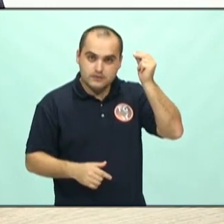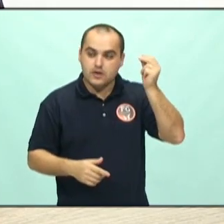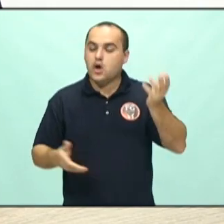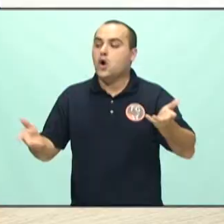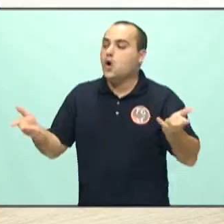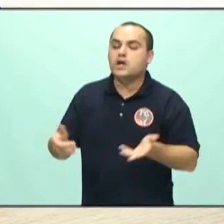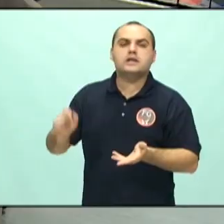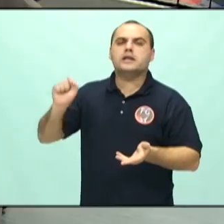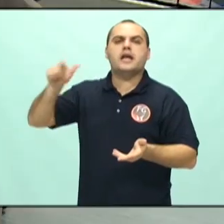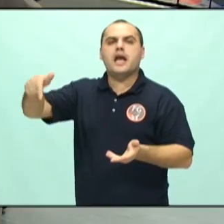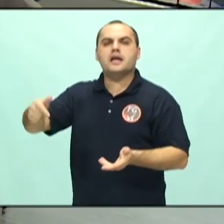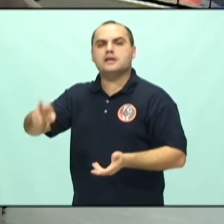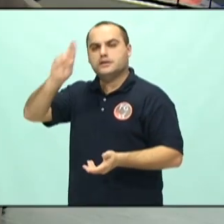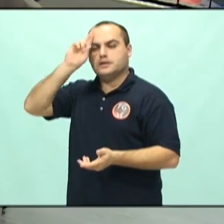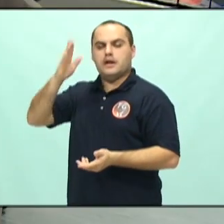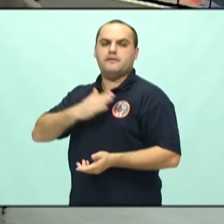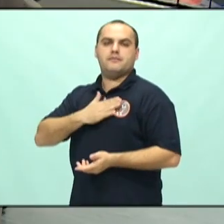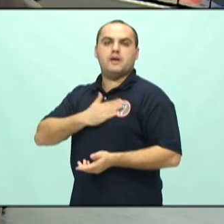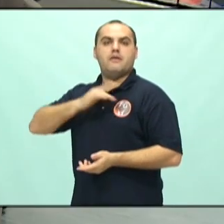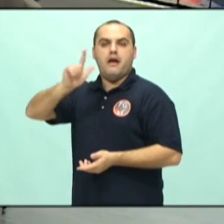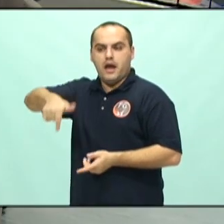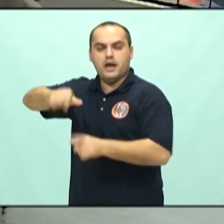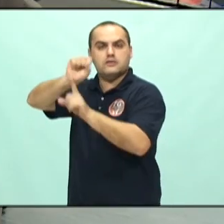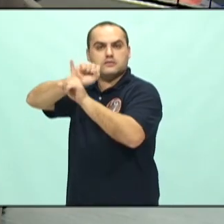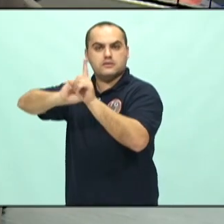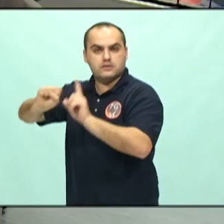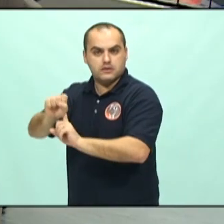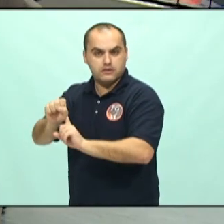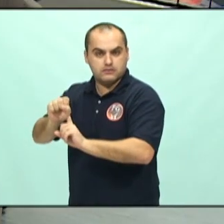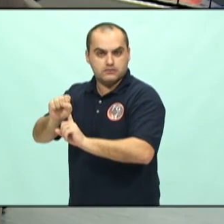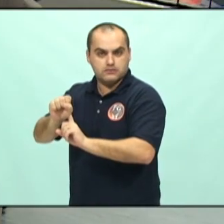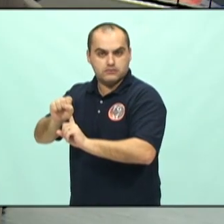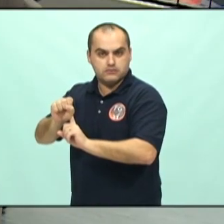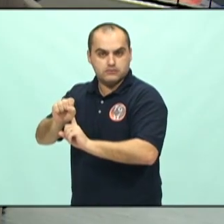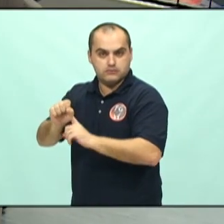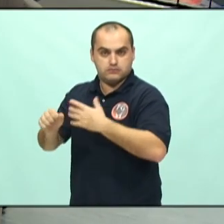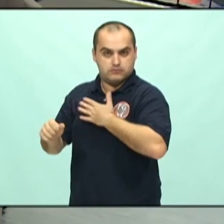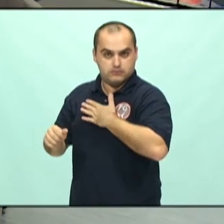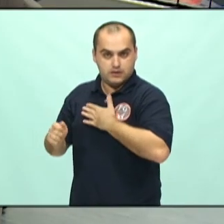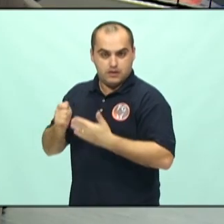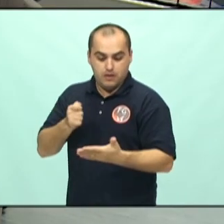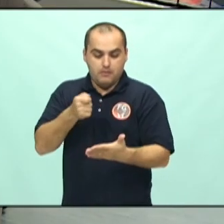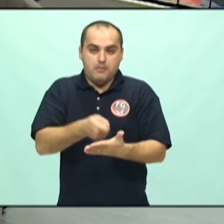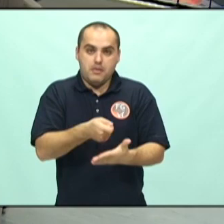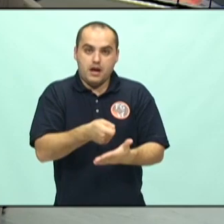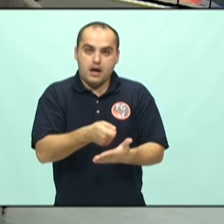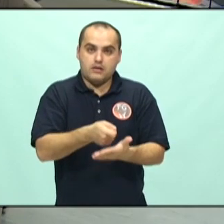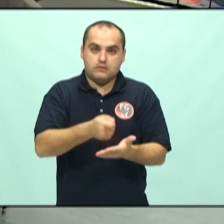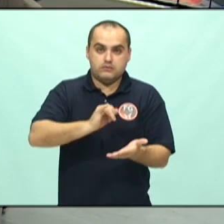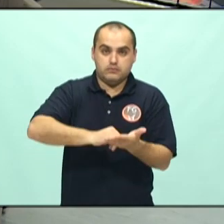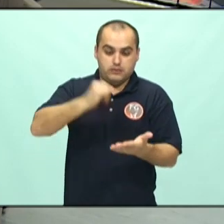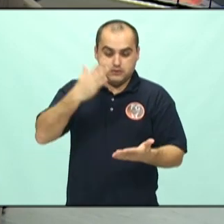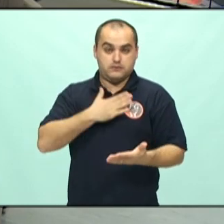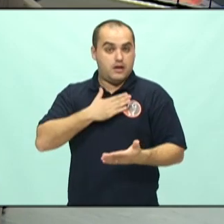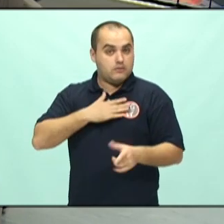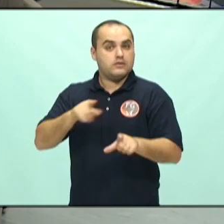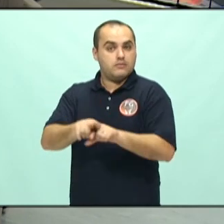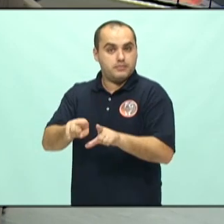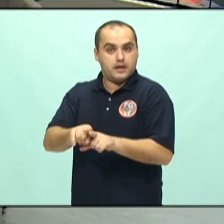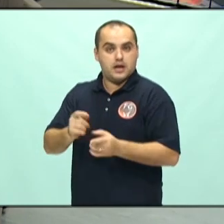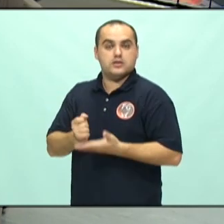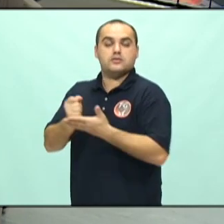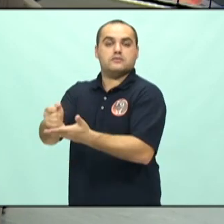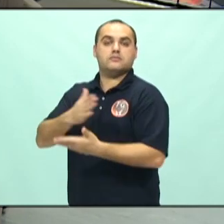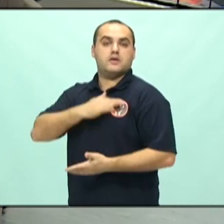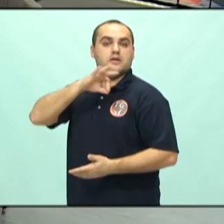é a sociedade. A sociedade nos remunera, nós nos remuneramos também porque pagamos impostos. Nós não somos